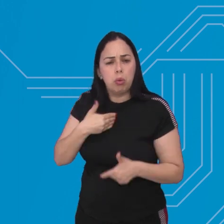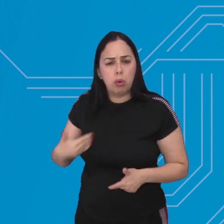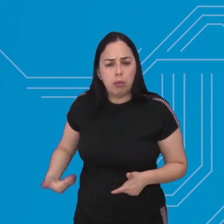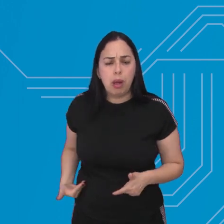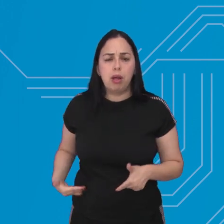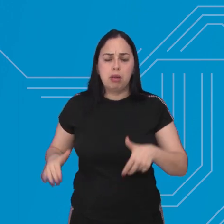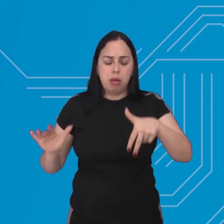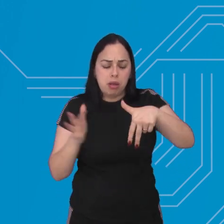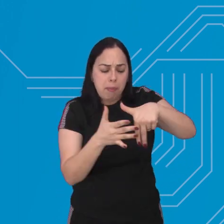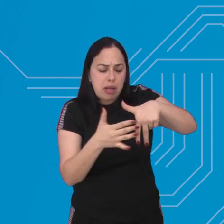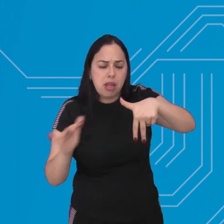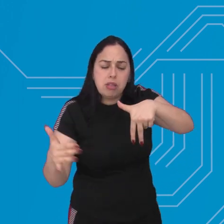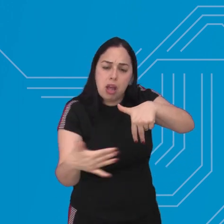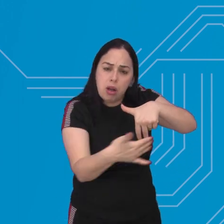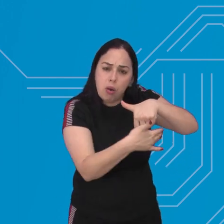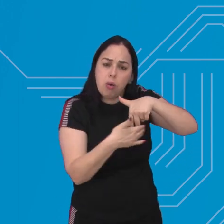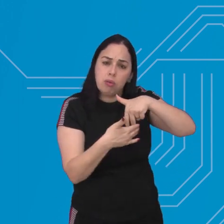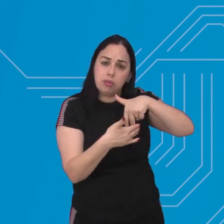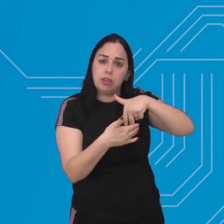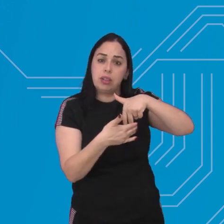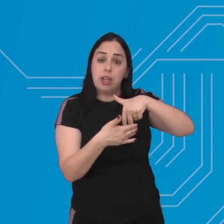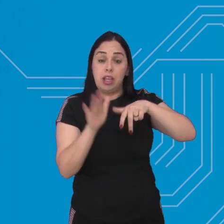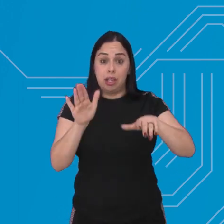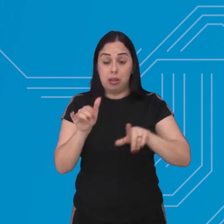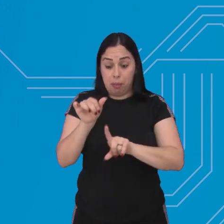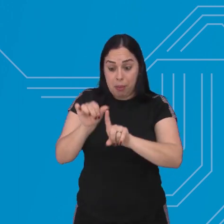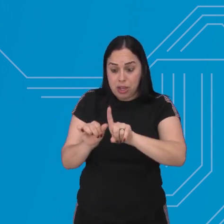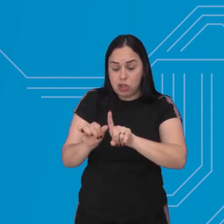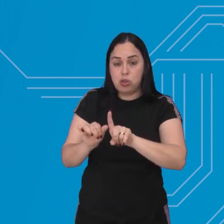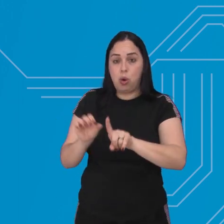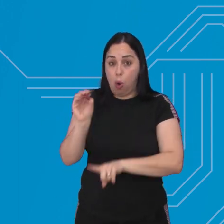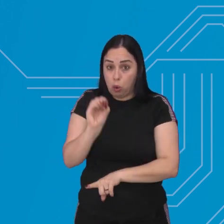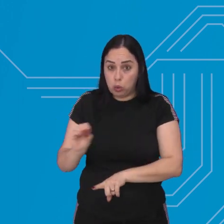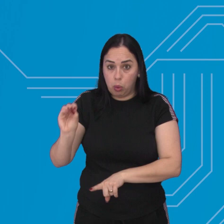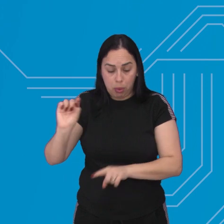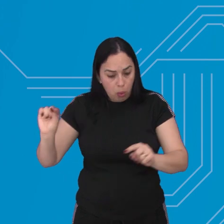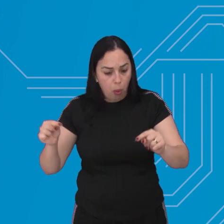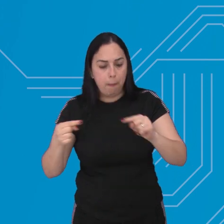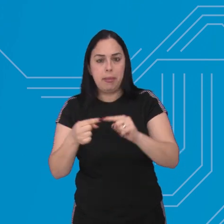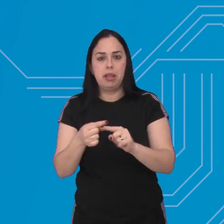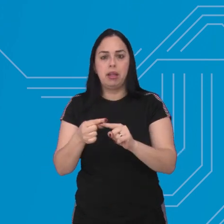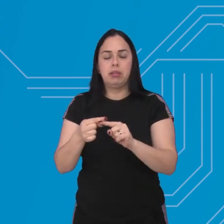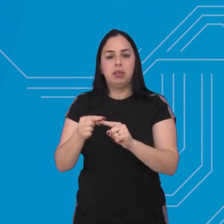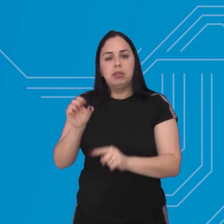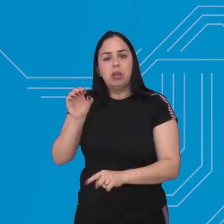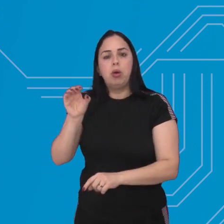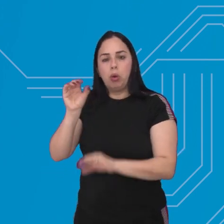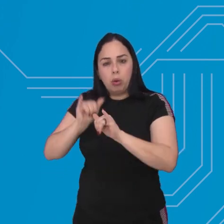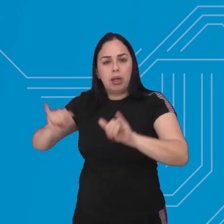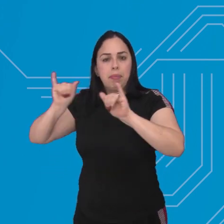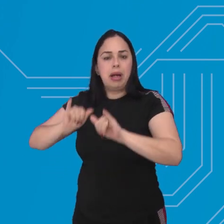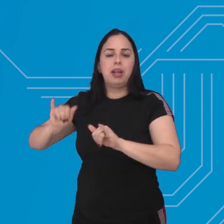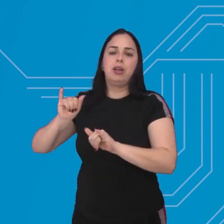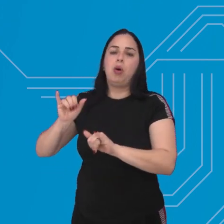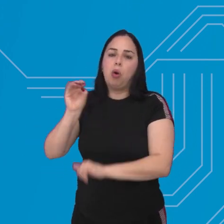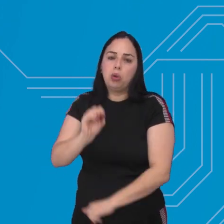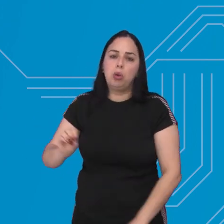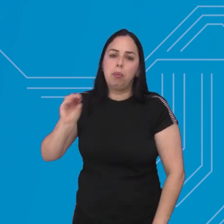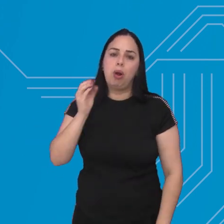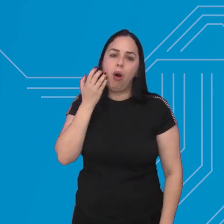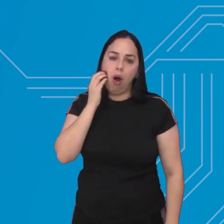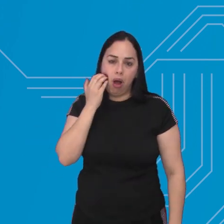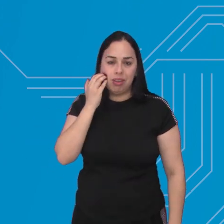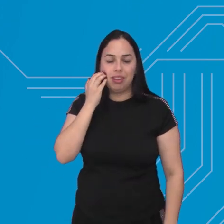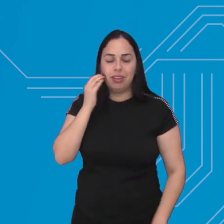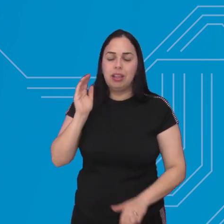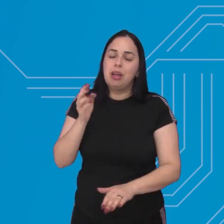públicas e acolhimento a pacientes com câncer. E como estamos no mês de outubro, não poderíamos deixar de falar da campanha Outubro Rosa. Pois é,